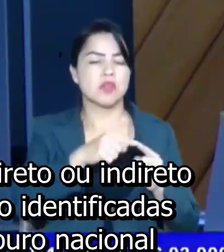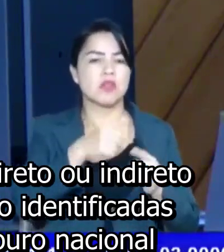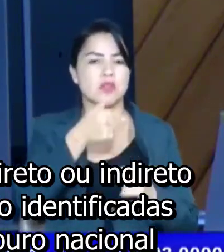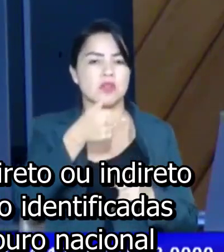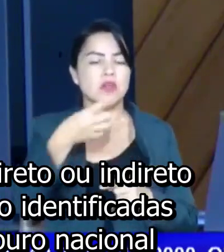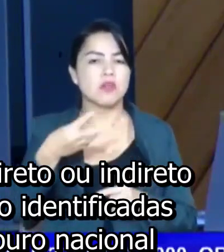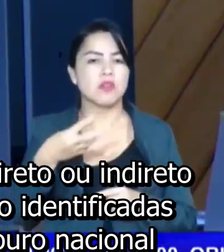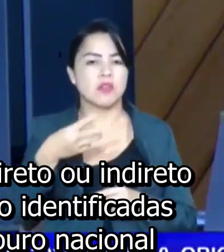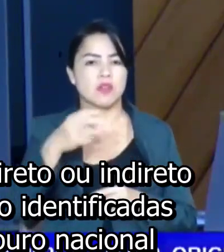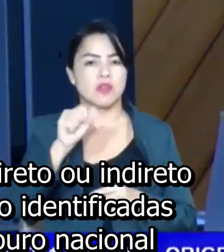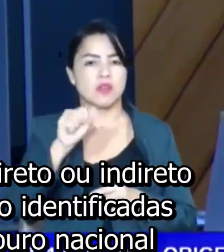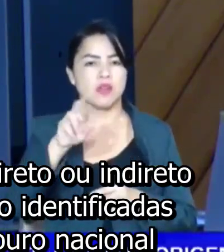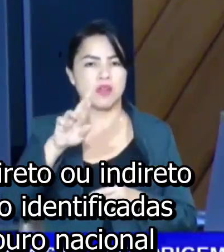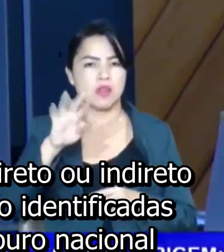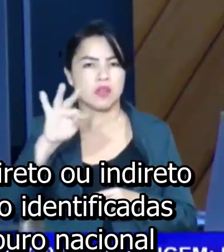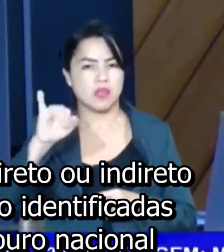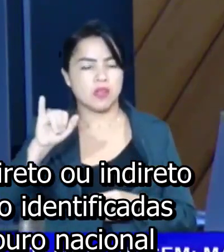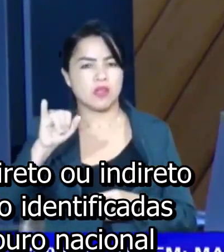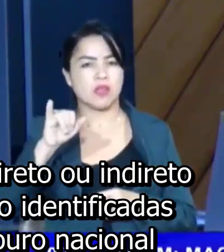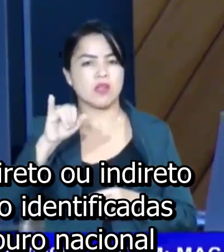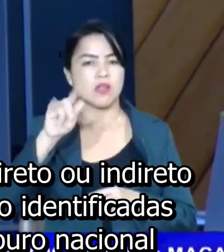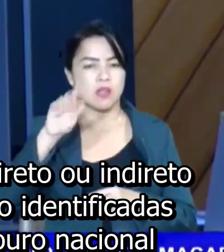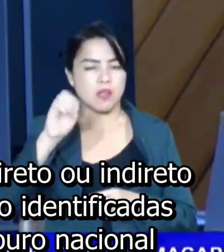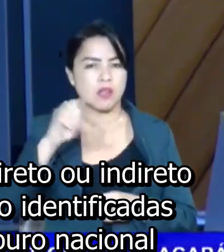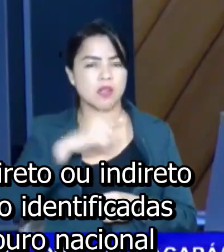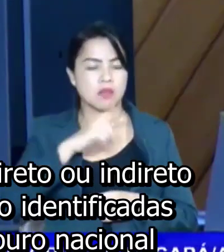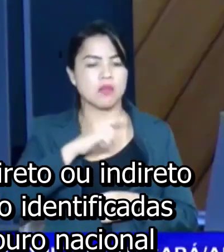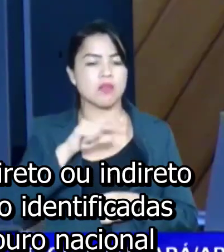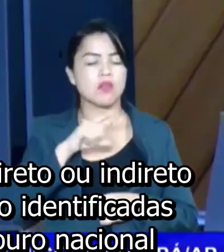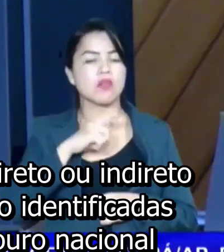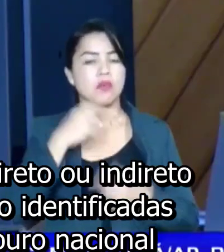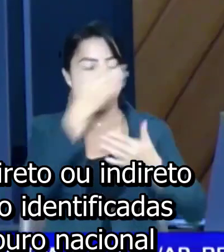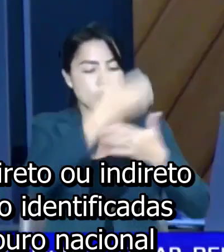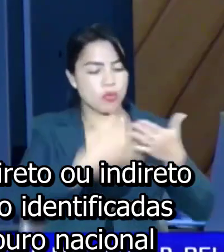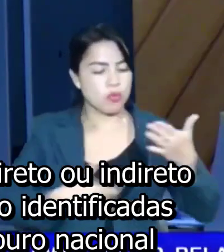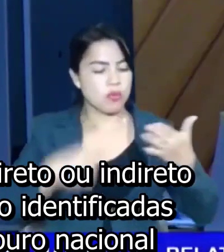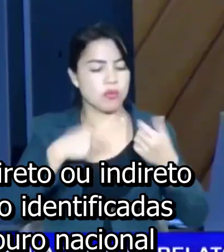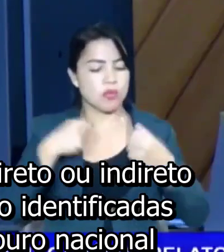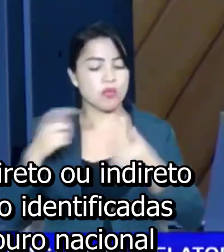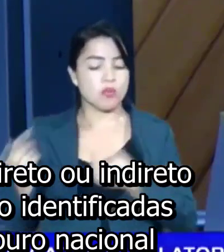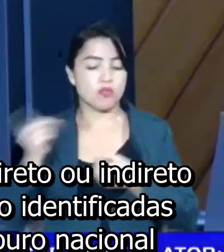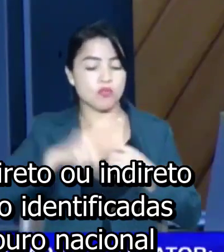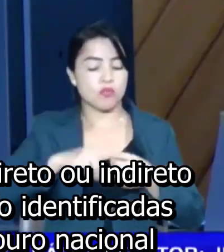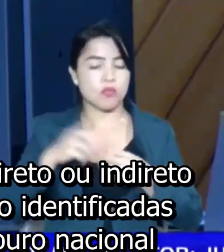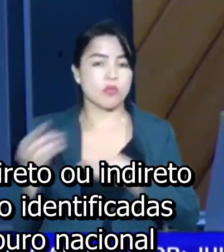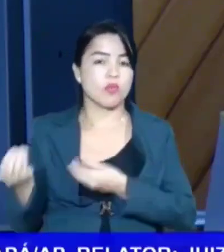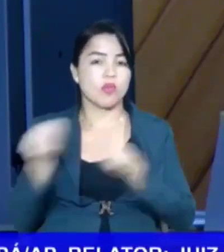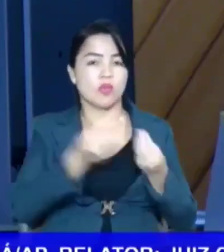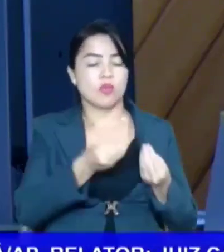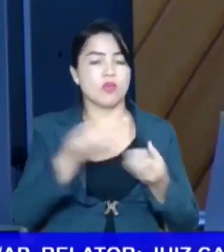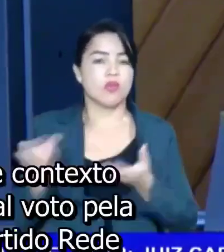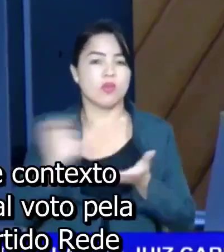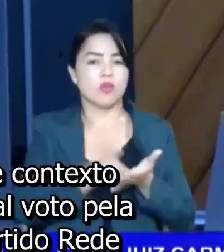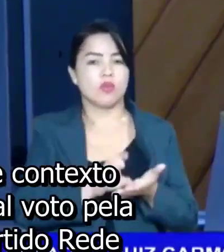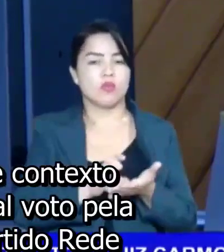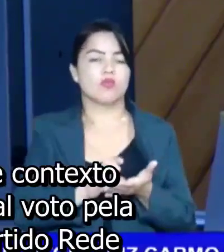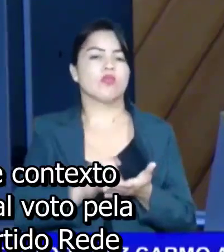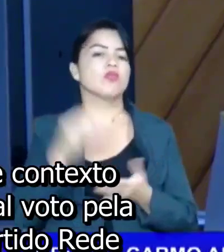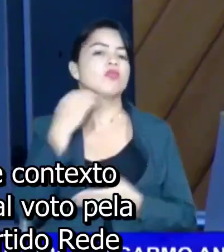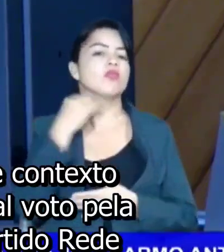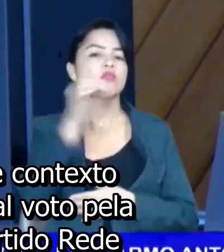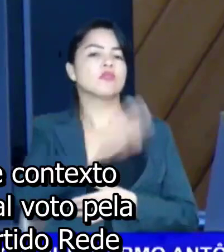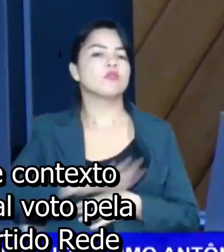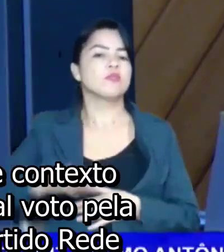origem não identificadas, sujeita o órgão partidário a recolher o montante ao Tesouro Nacional por meio de